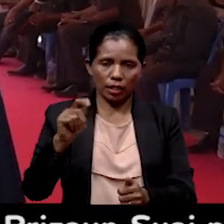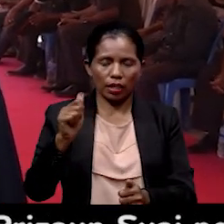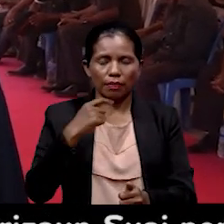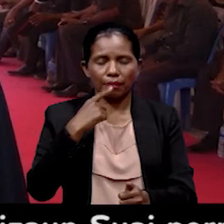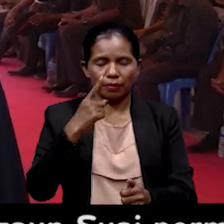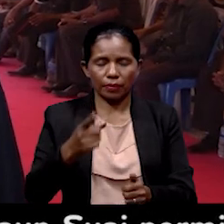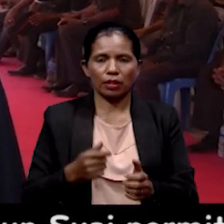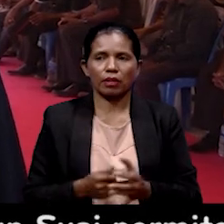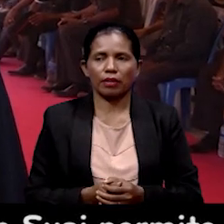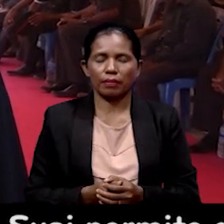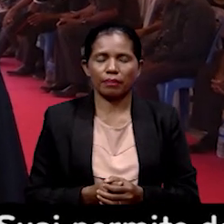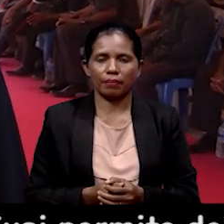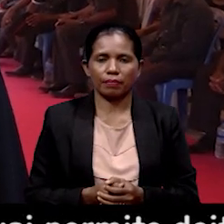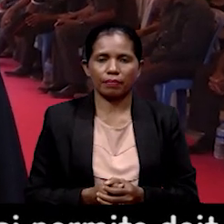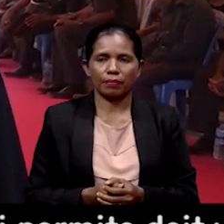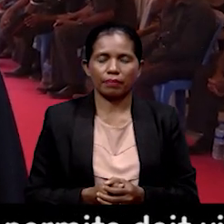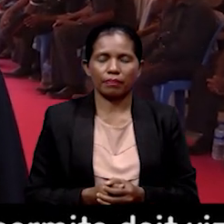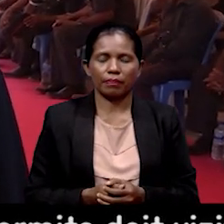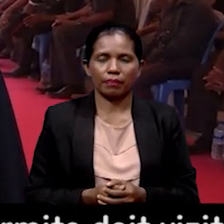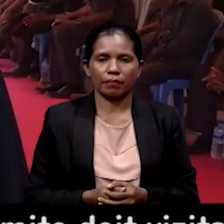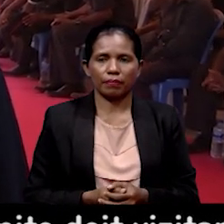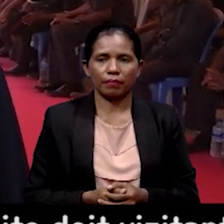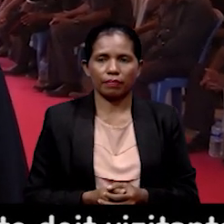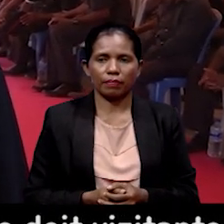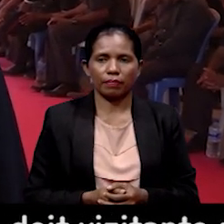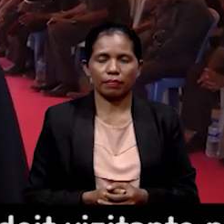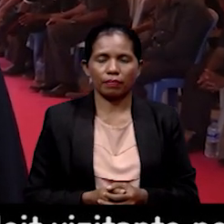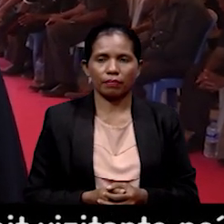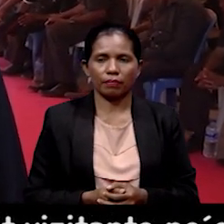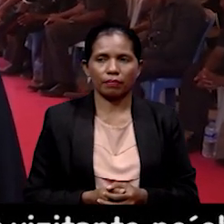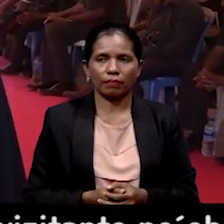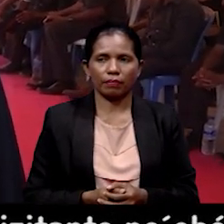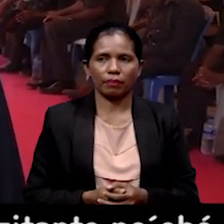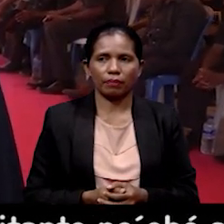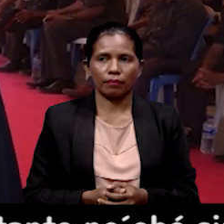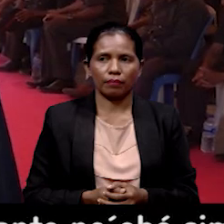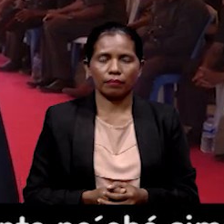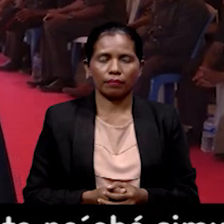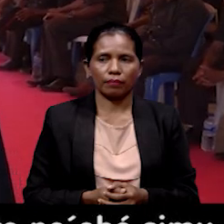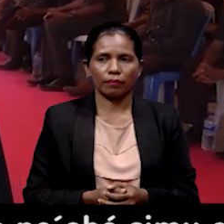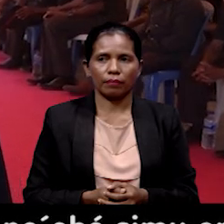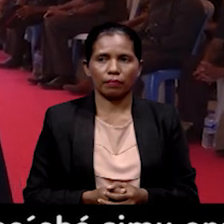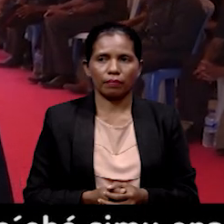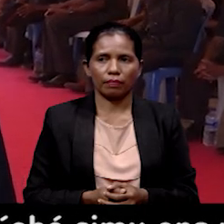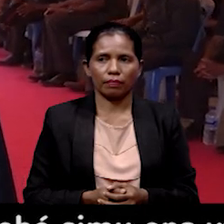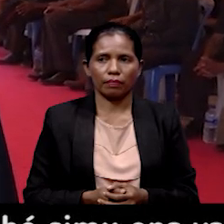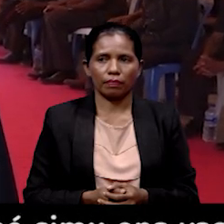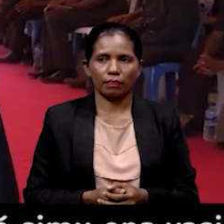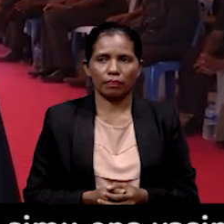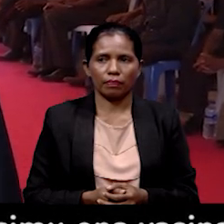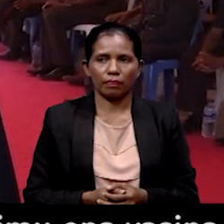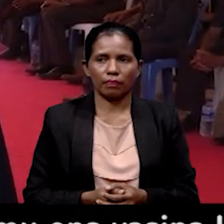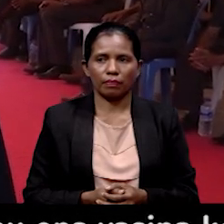sobrino hal hal tomo no wa ke si akompaina la to mia hate nemai mo ko mena la ate na rohan